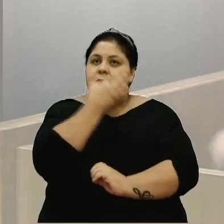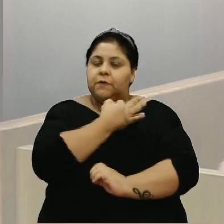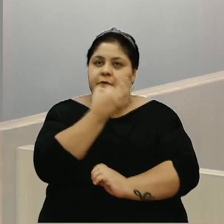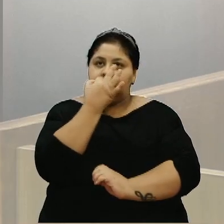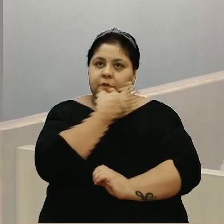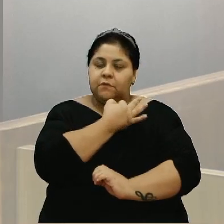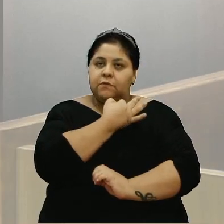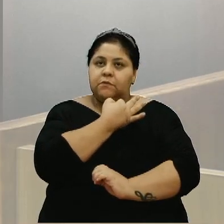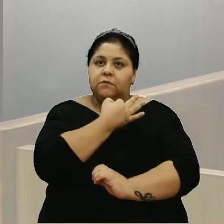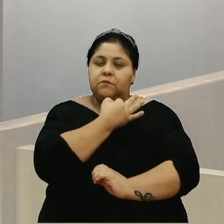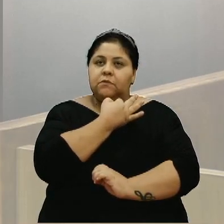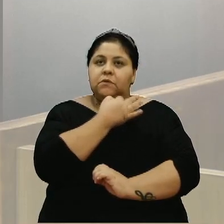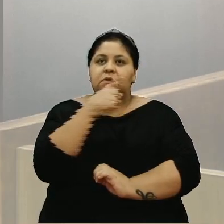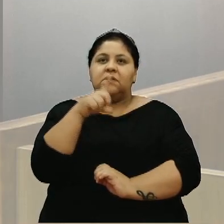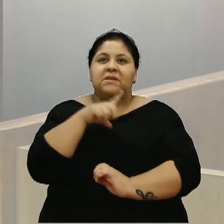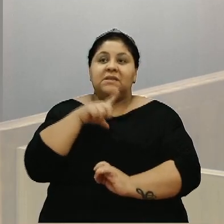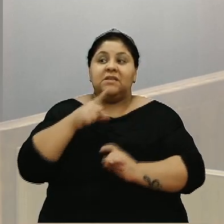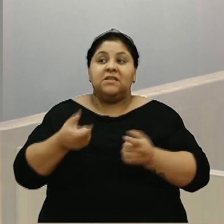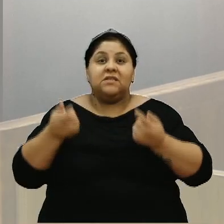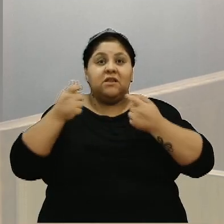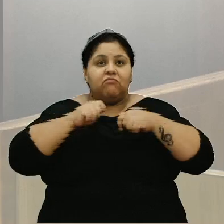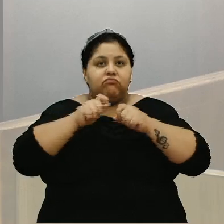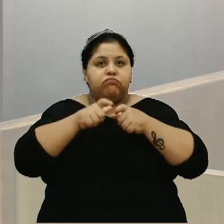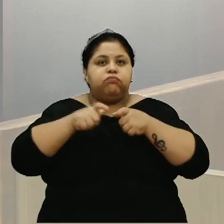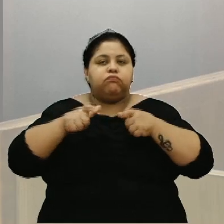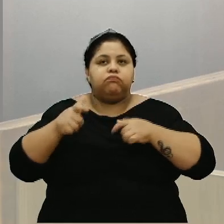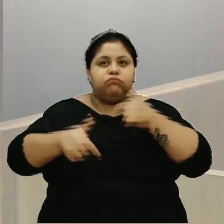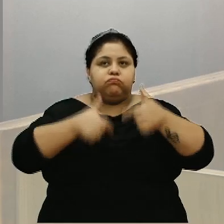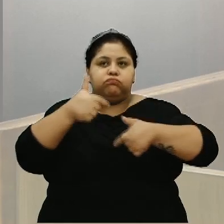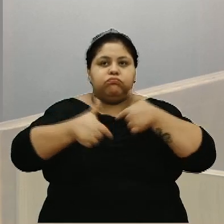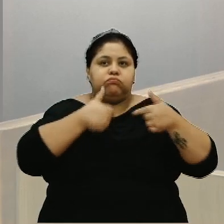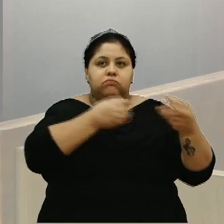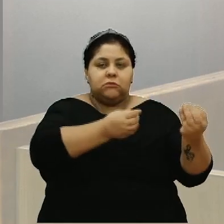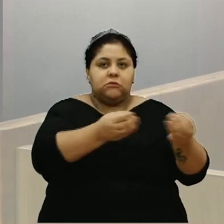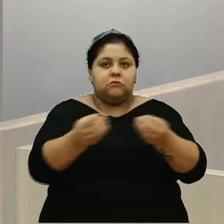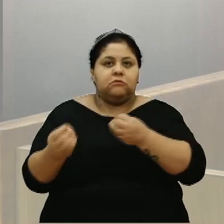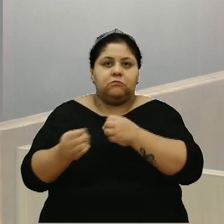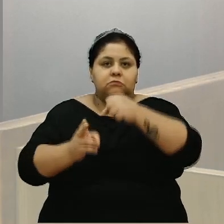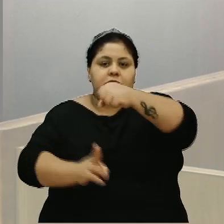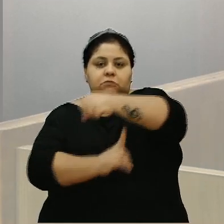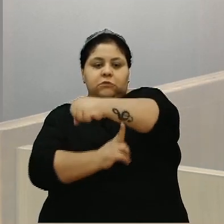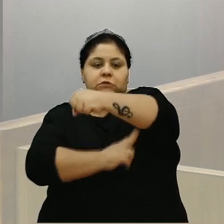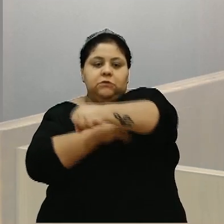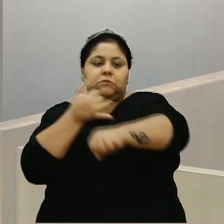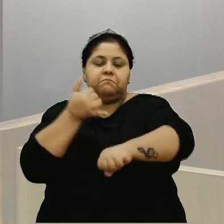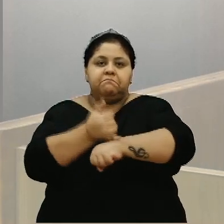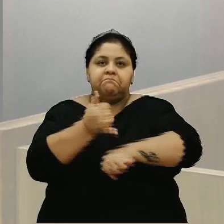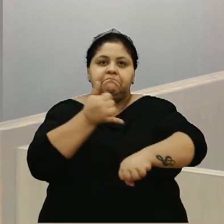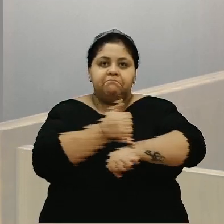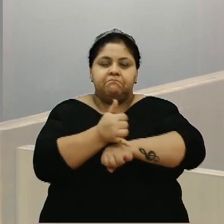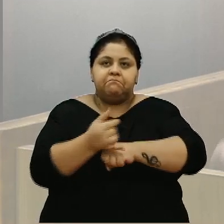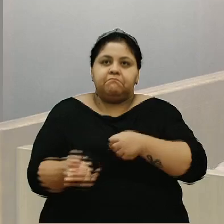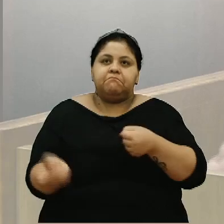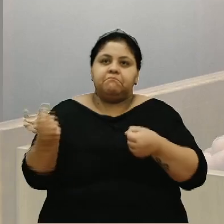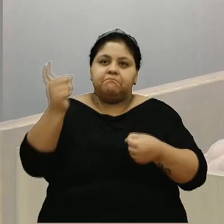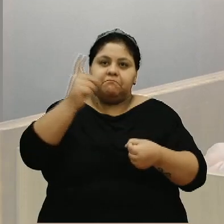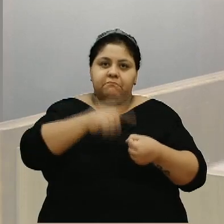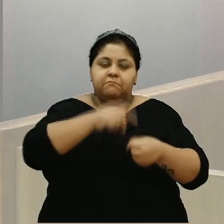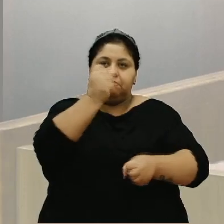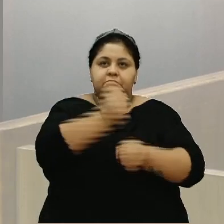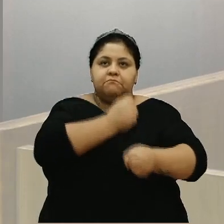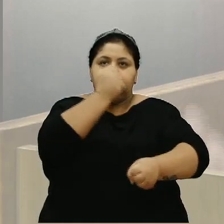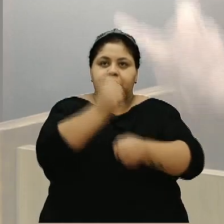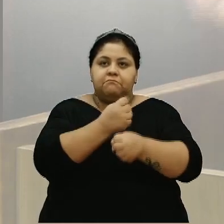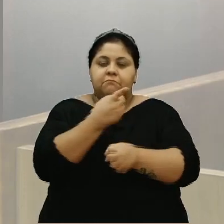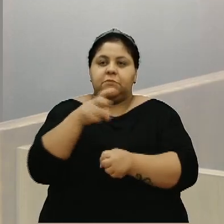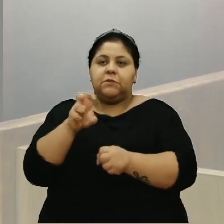eles têm uma necessidade grande, vão trabalhar bastante para que essa ponte de ferro volte a ser construída em 15 dias